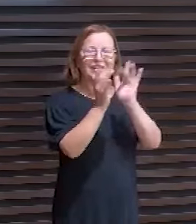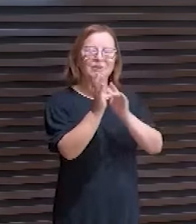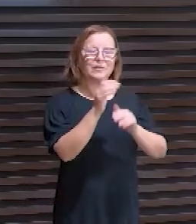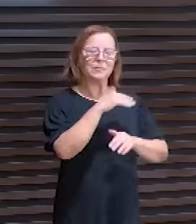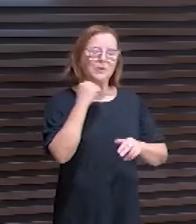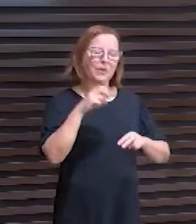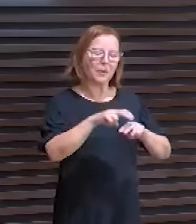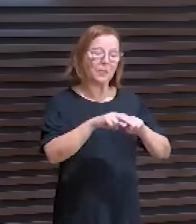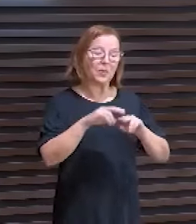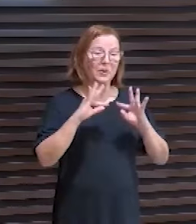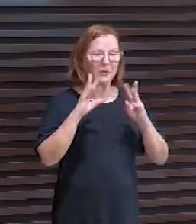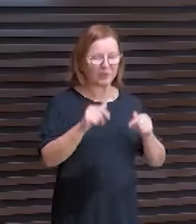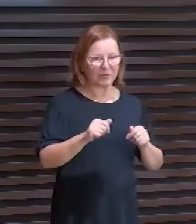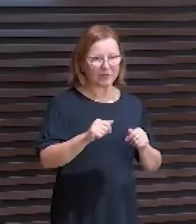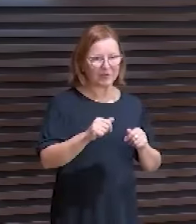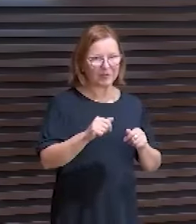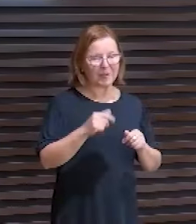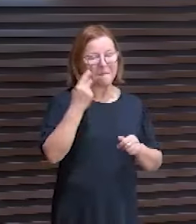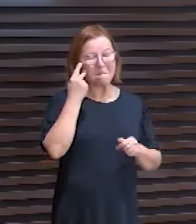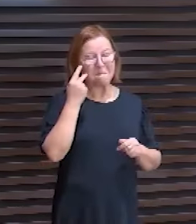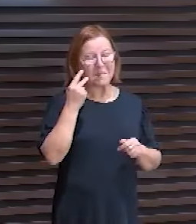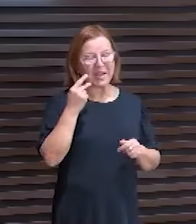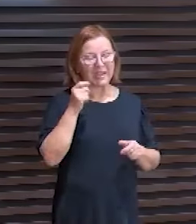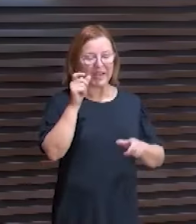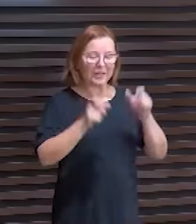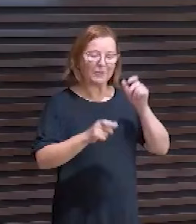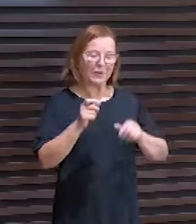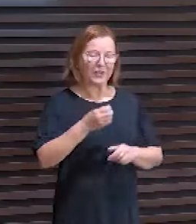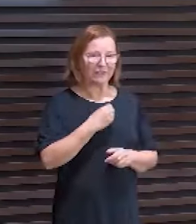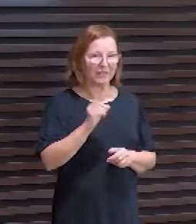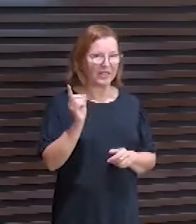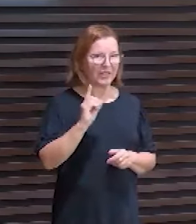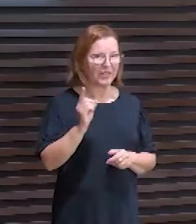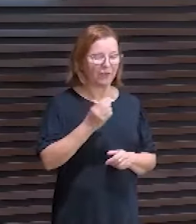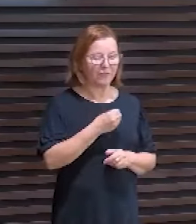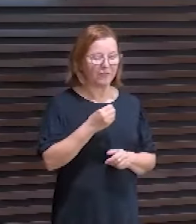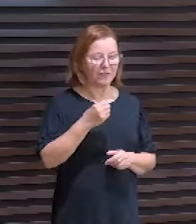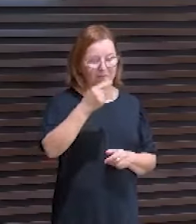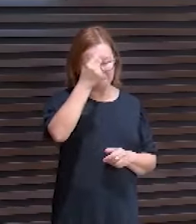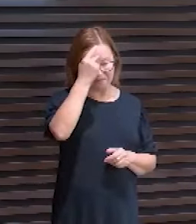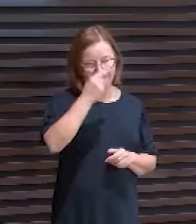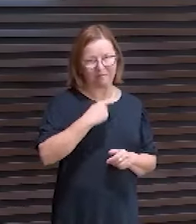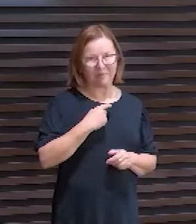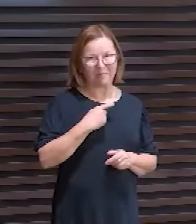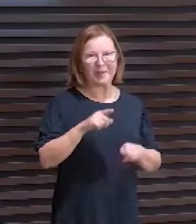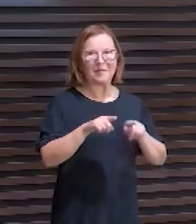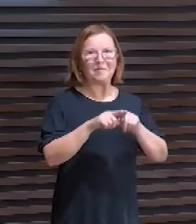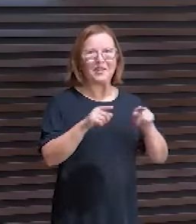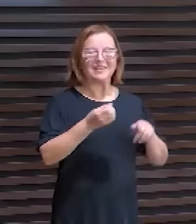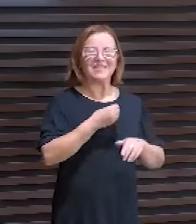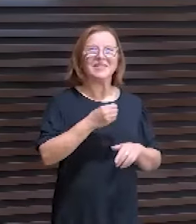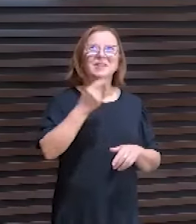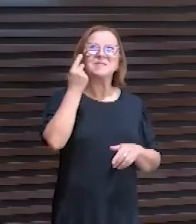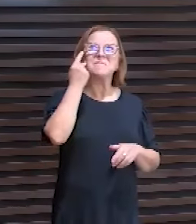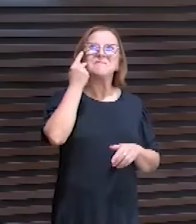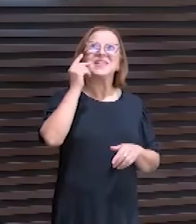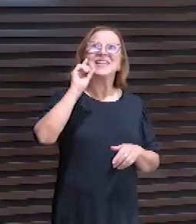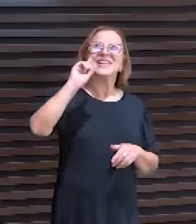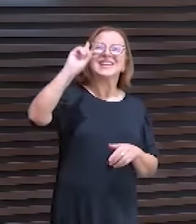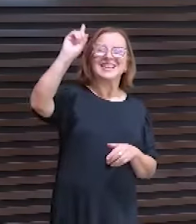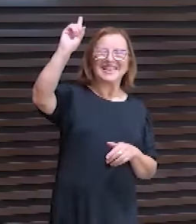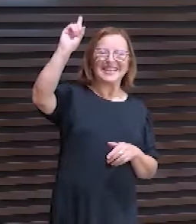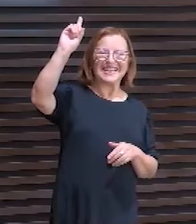que vivem não vivam mais para si mesmos mas para aquele que por eles morreu e